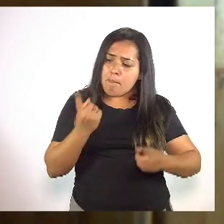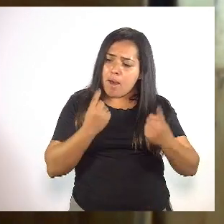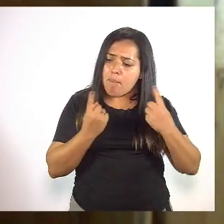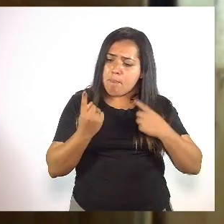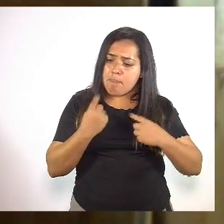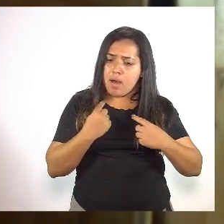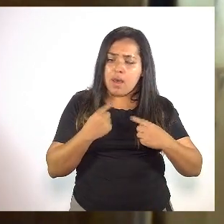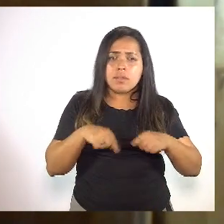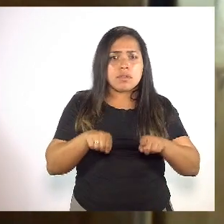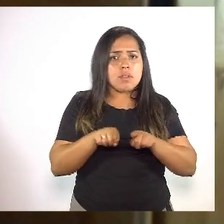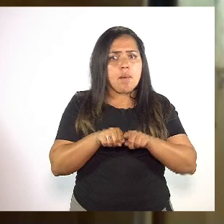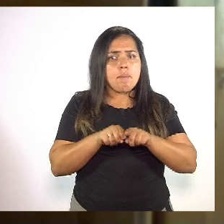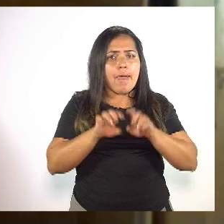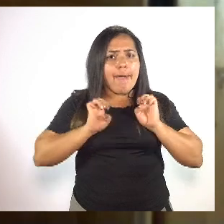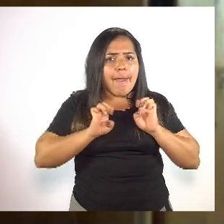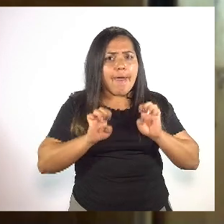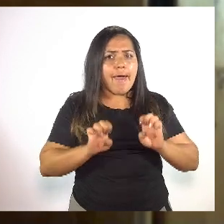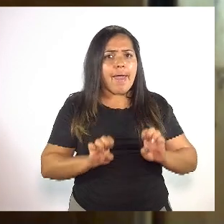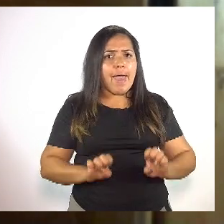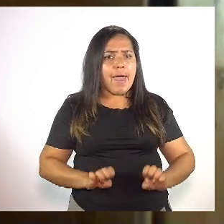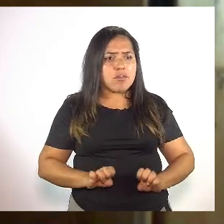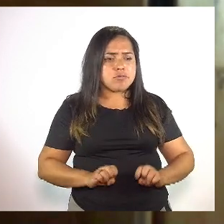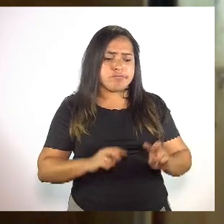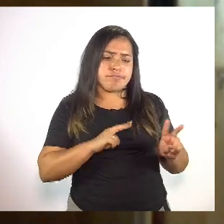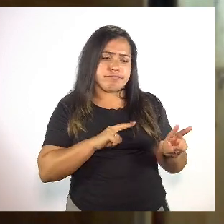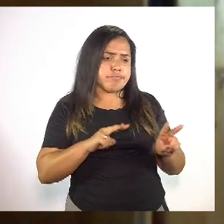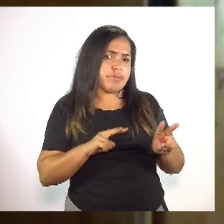evidentemente, conspurga a conta de gestão.